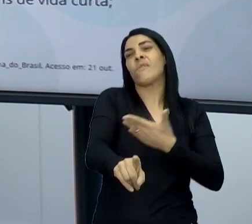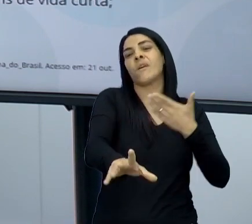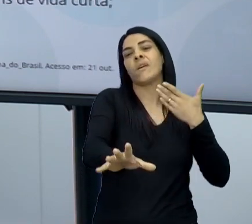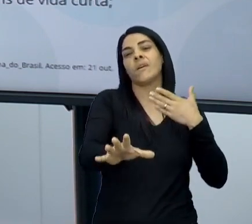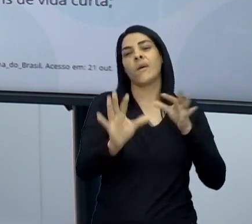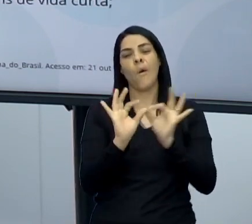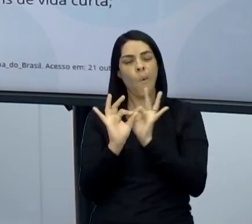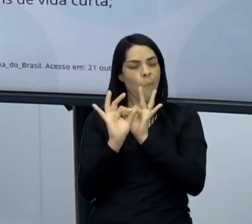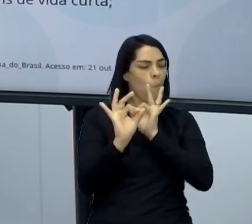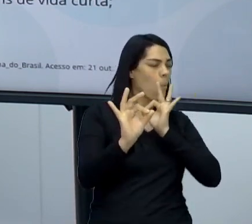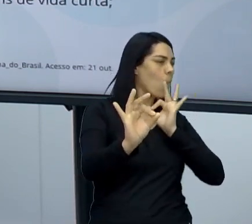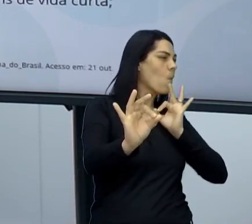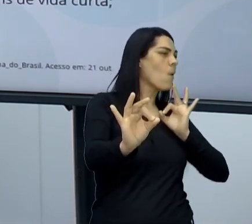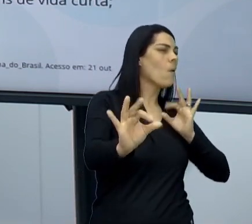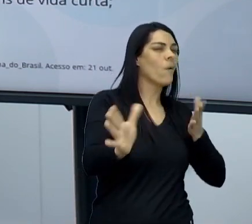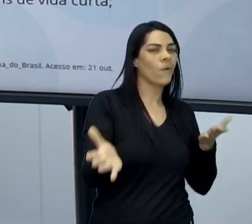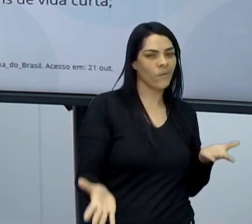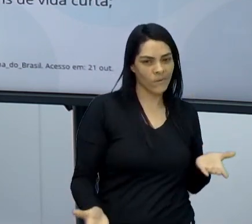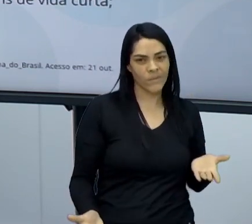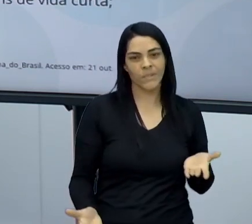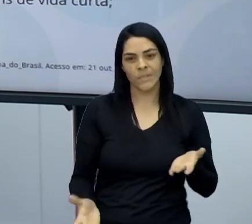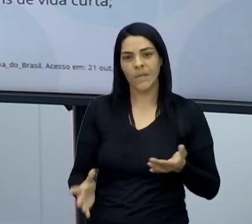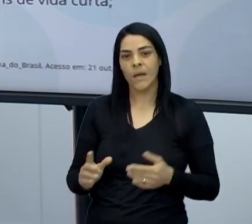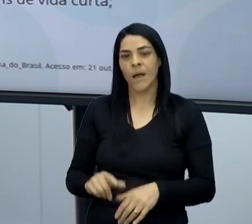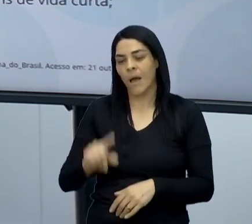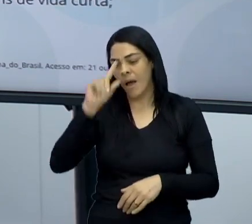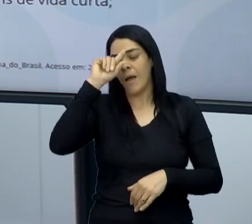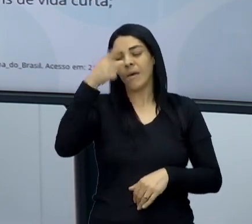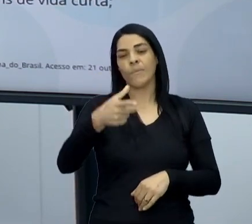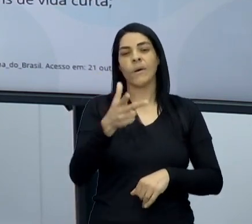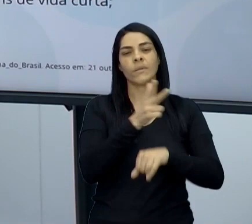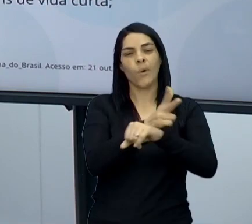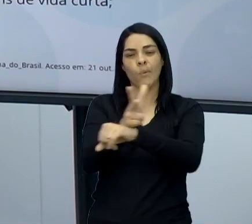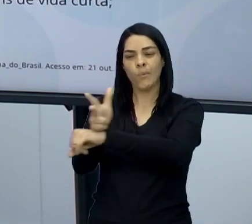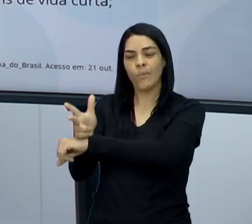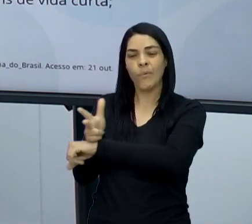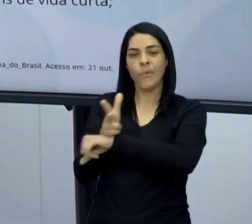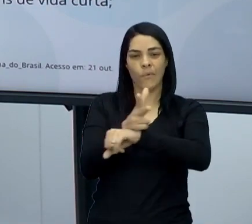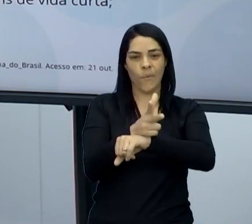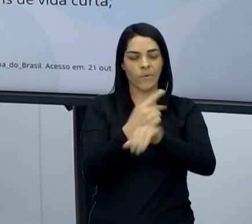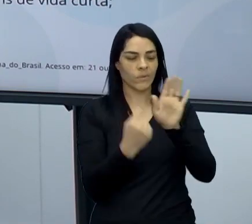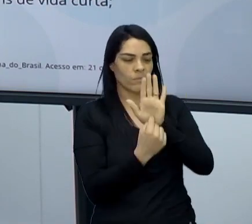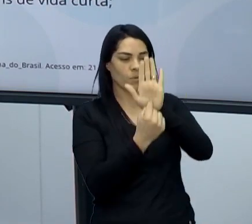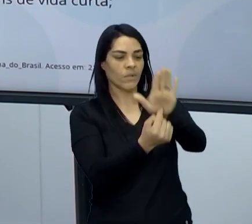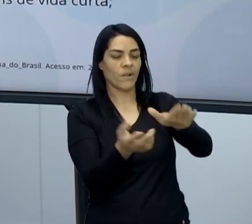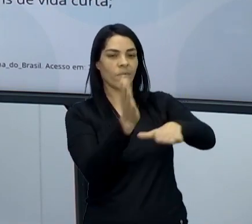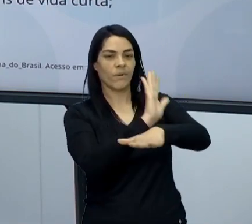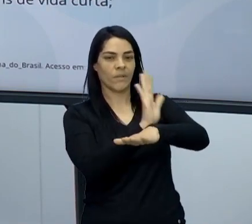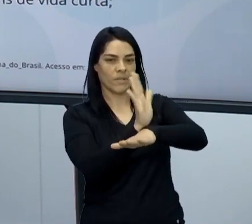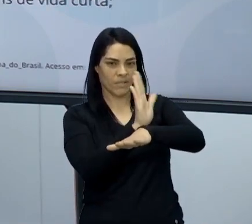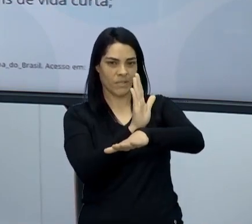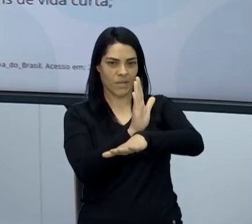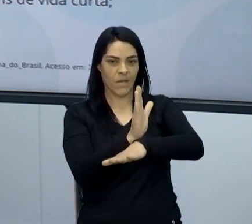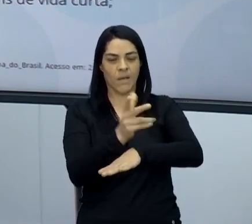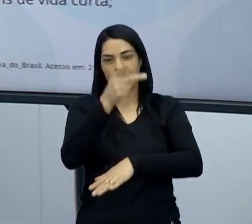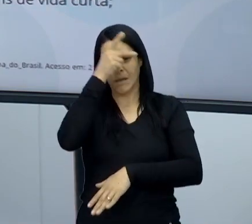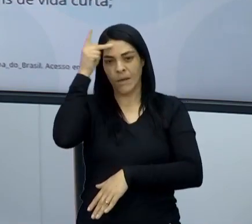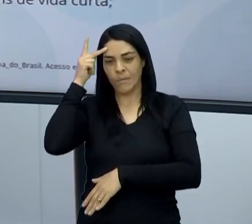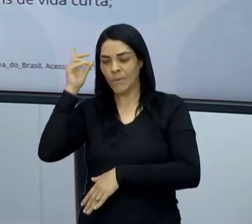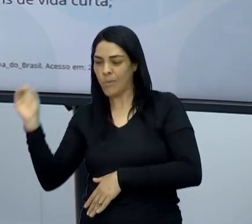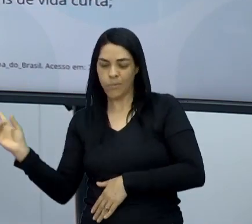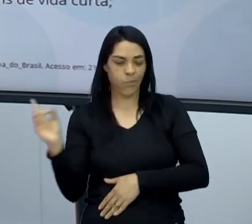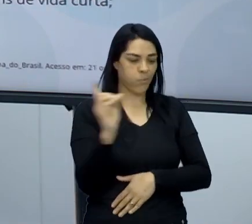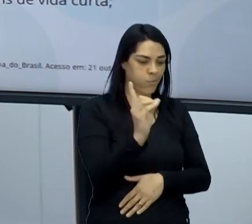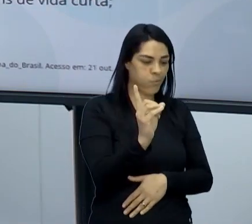onde a estrada, coloca lá, e aí manda filmar, e aí passava lá no cinema, e tem gente que ia ver tem gente que pagava para ver só isso, porque